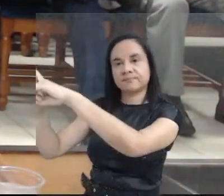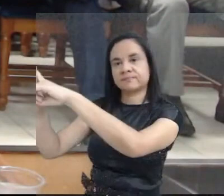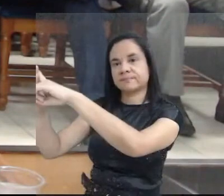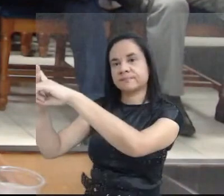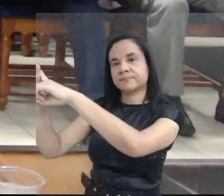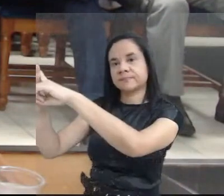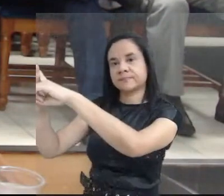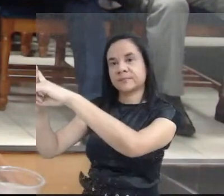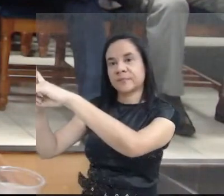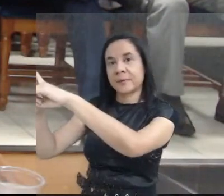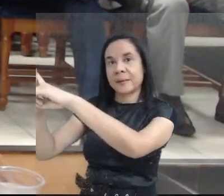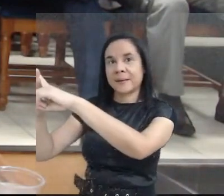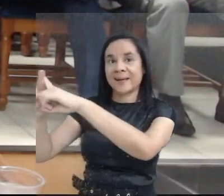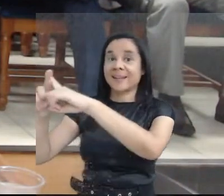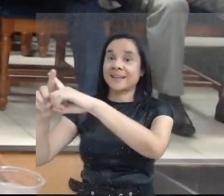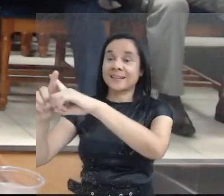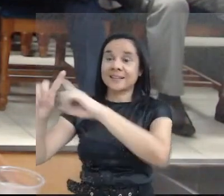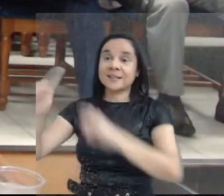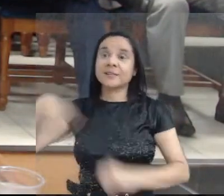Jesus é ressuscitado.